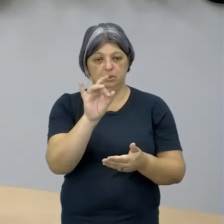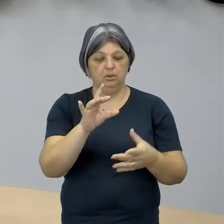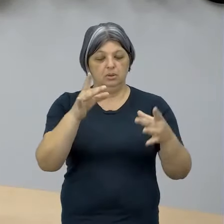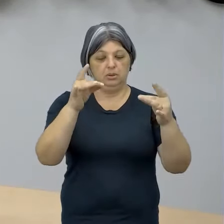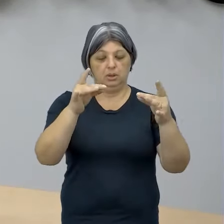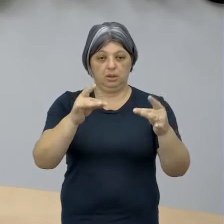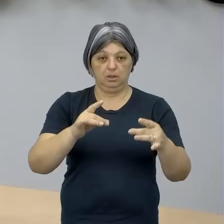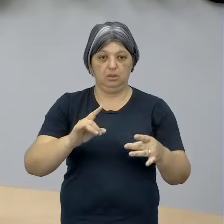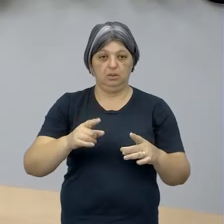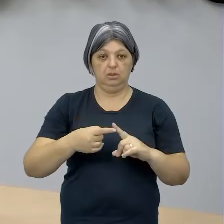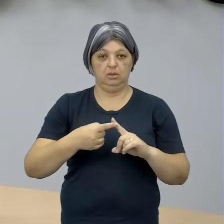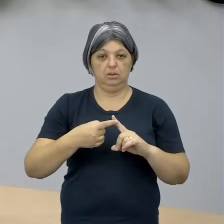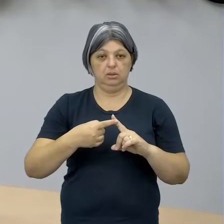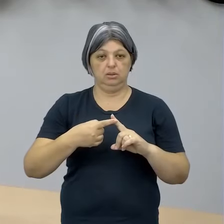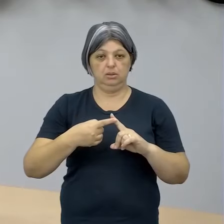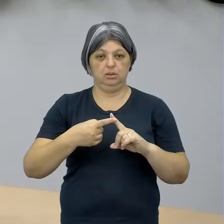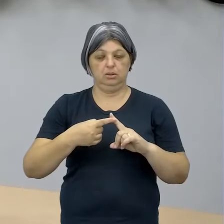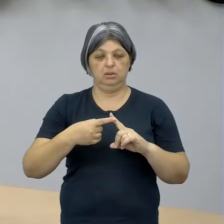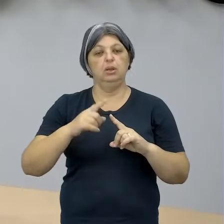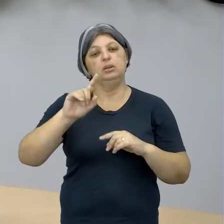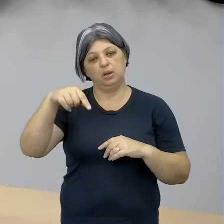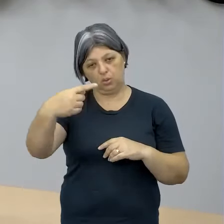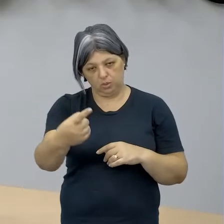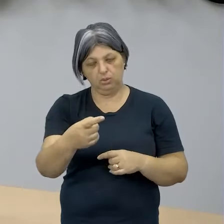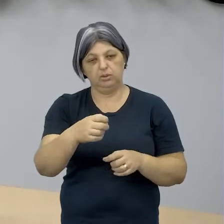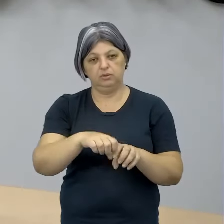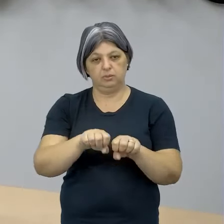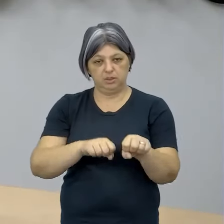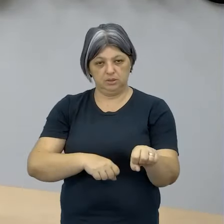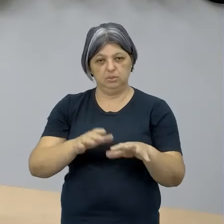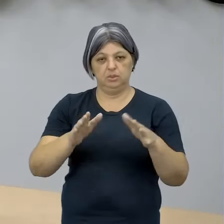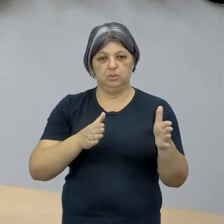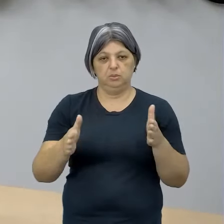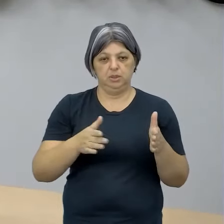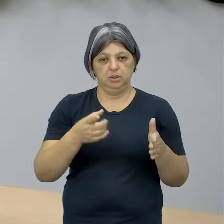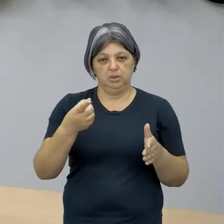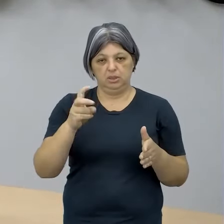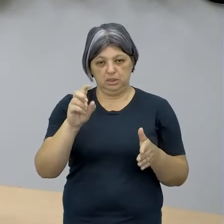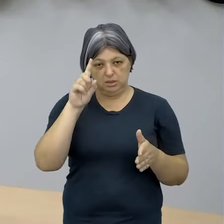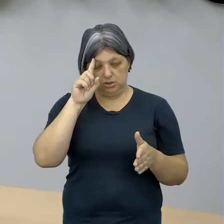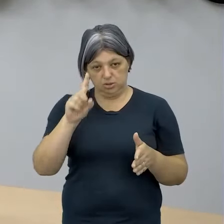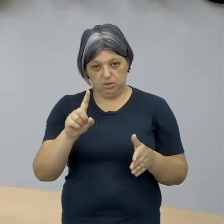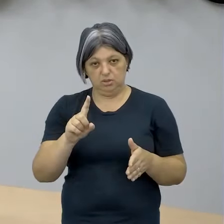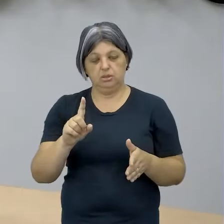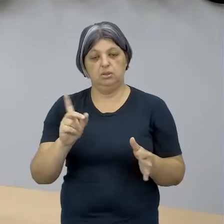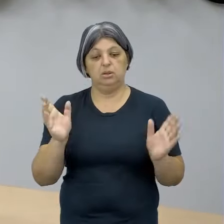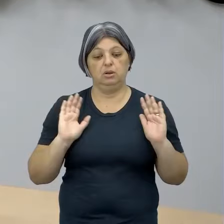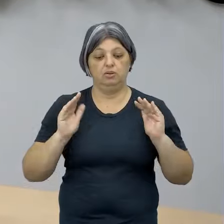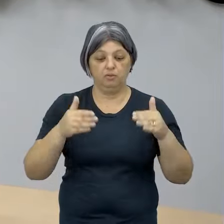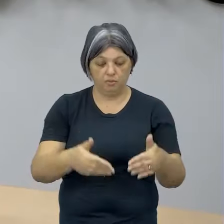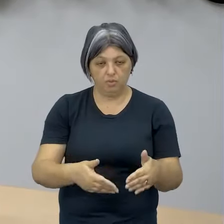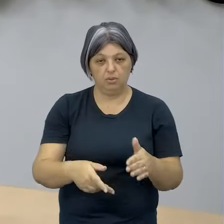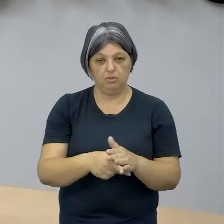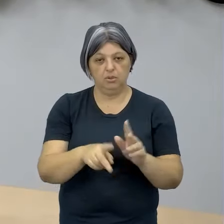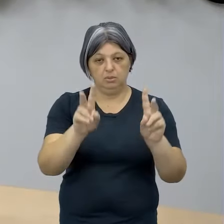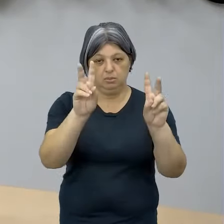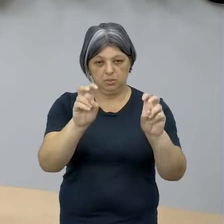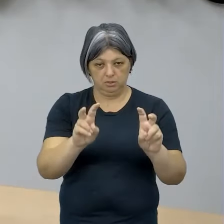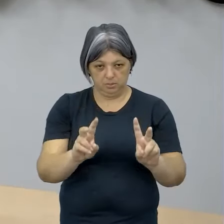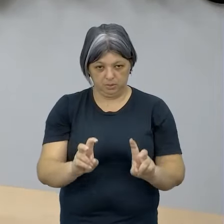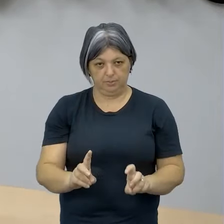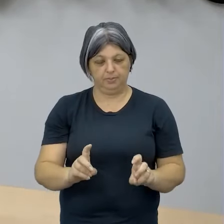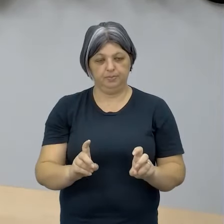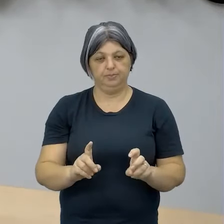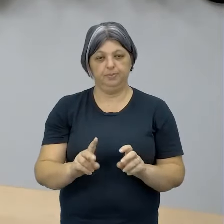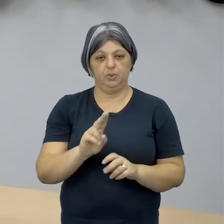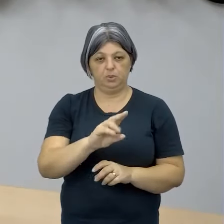Na próxima formação, né, daqui a 15 dias, a gente vai focar aí no componente específico, né, nos componentes da unidade